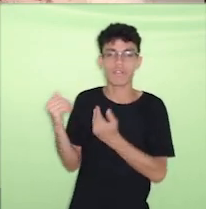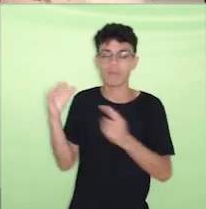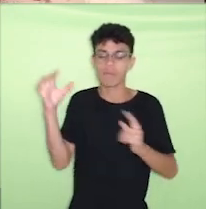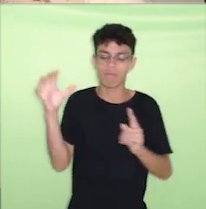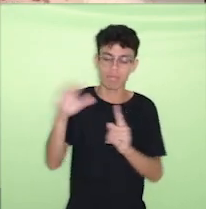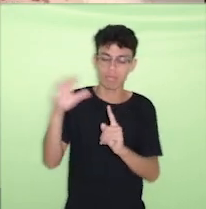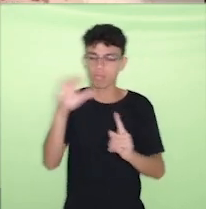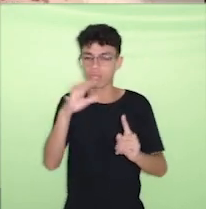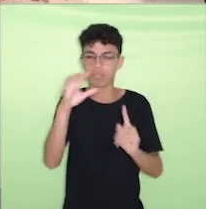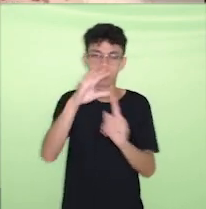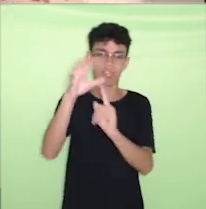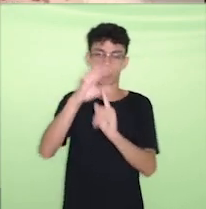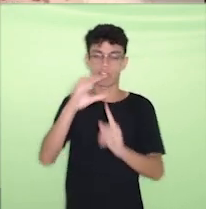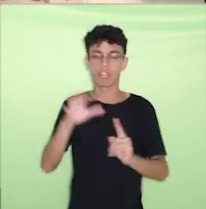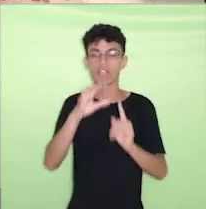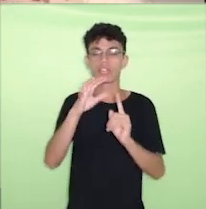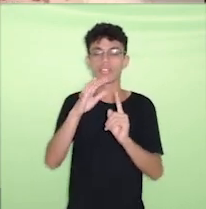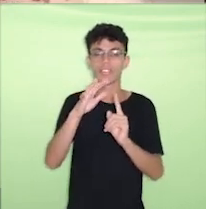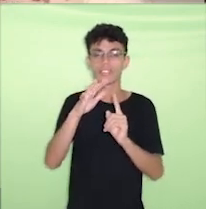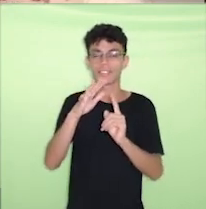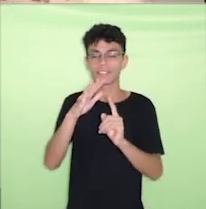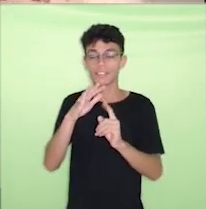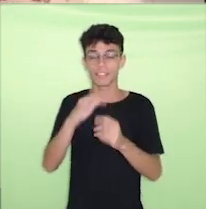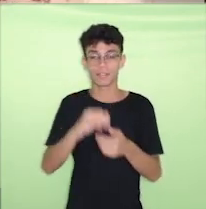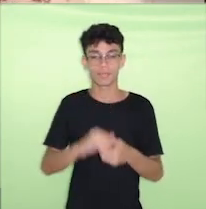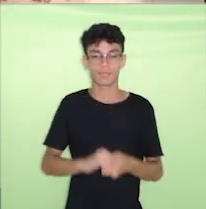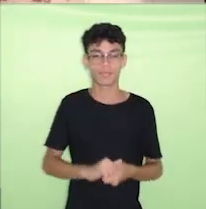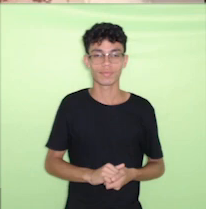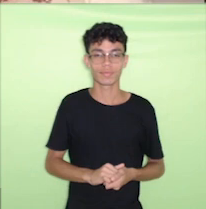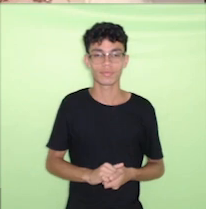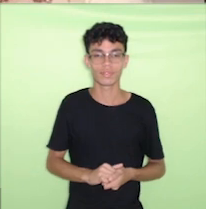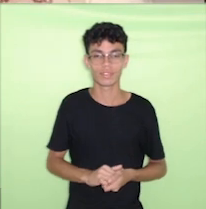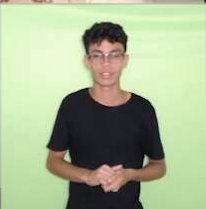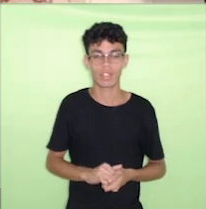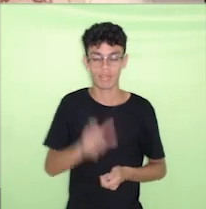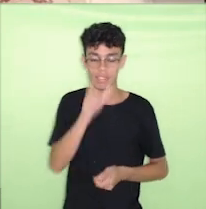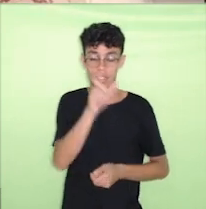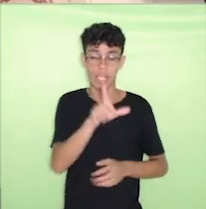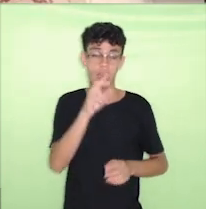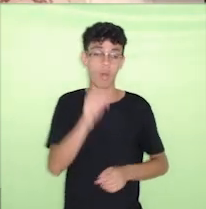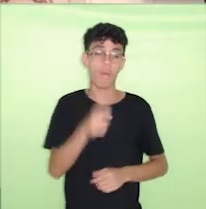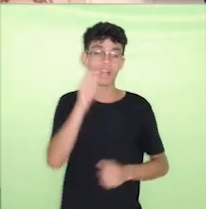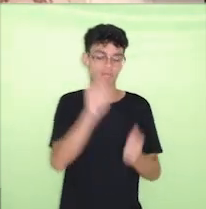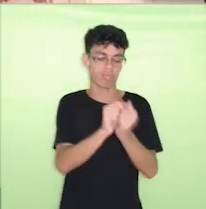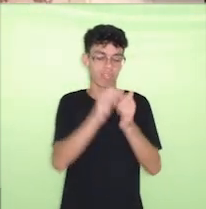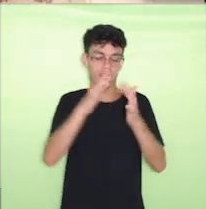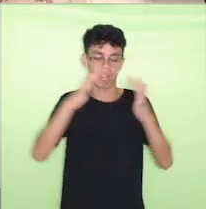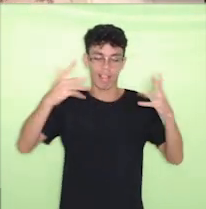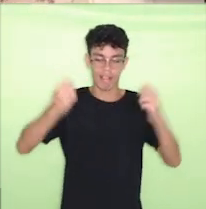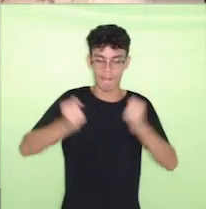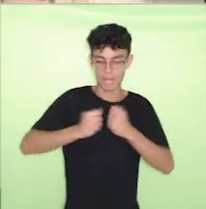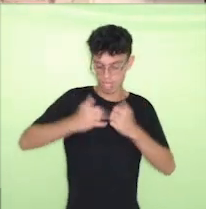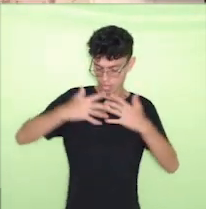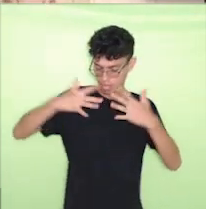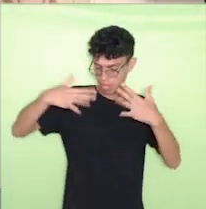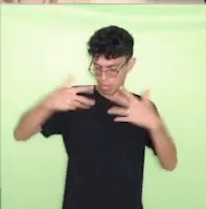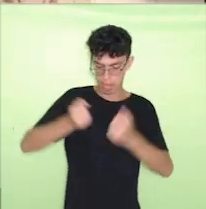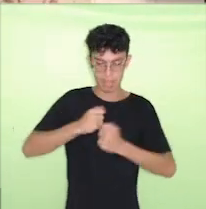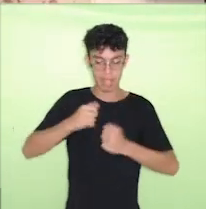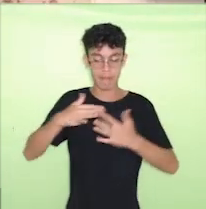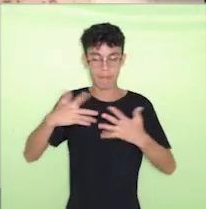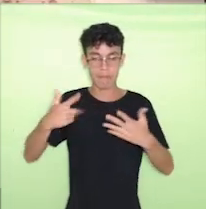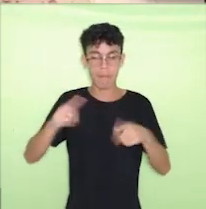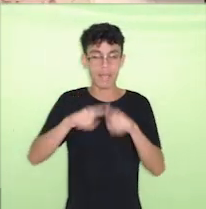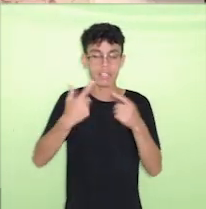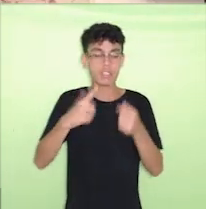um certo brilhantismo. Você é quase brilhante, não é? Mas não tem